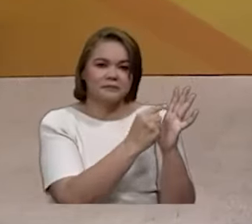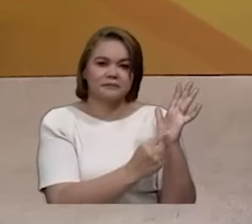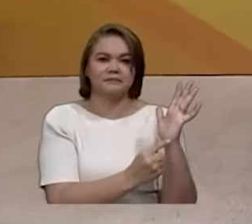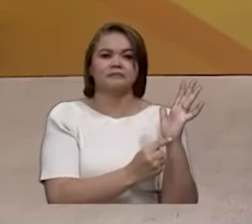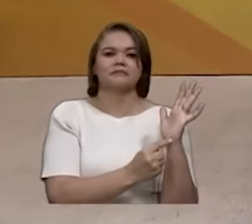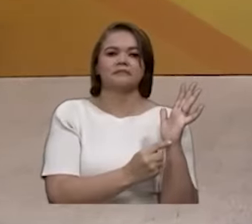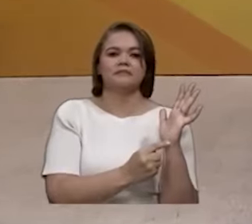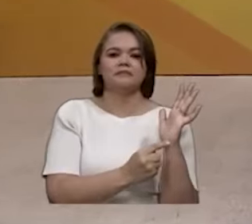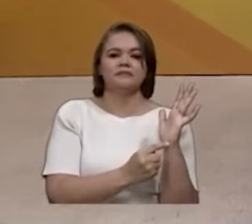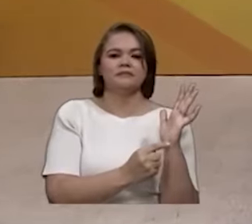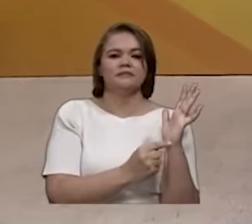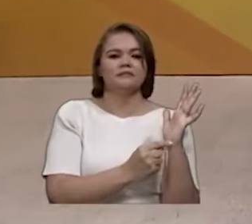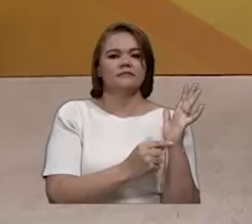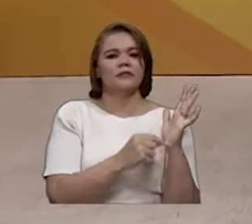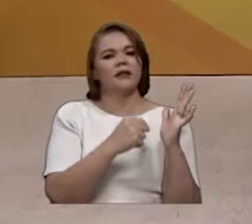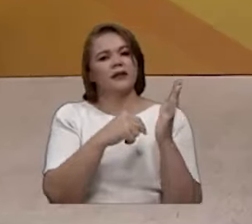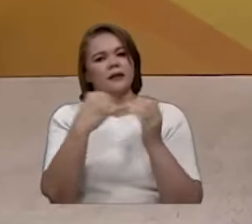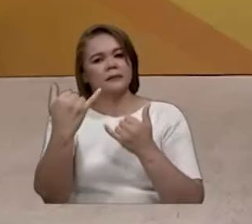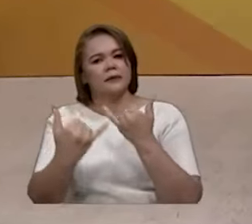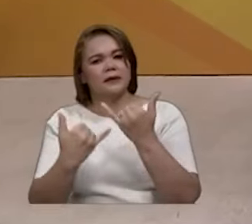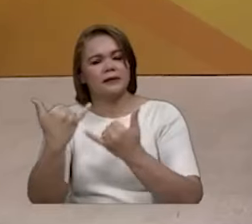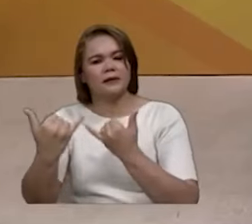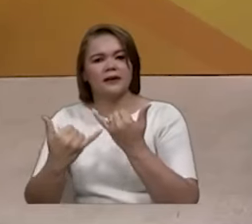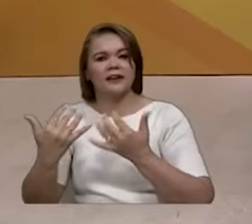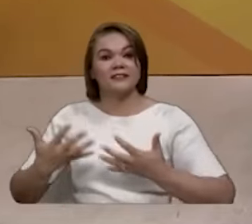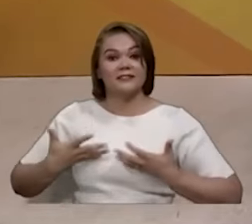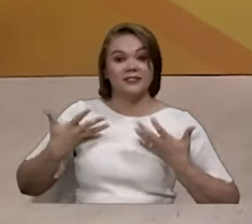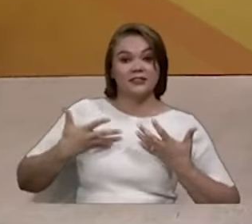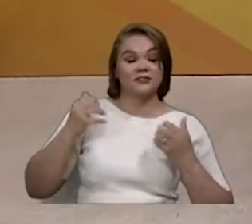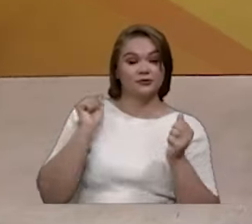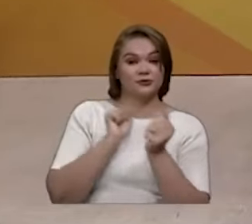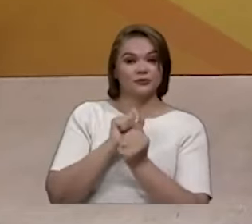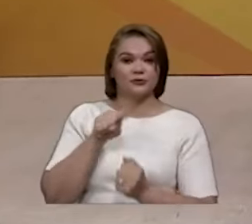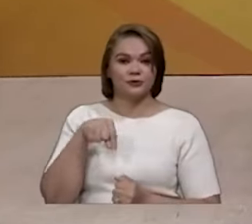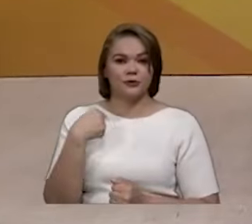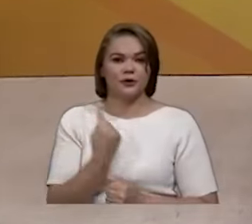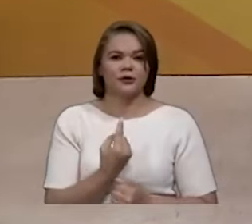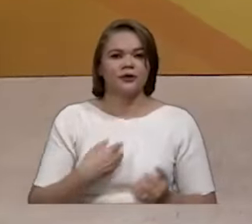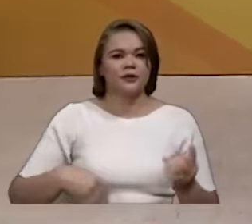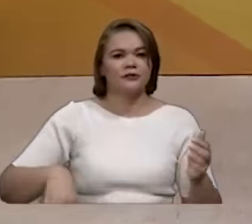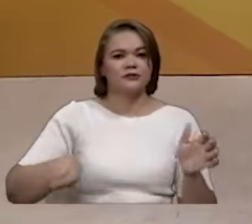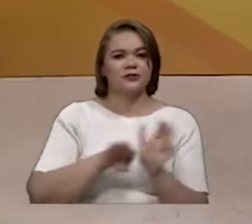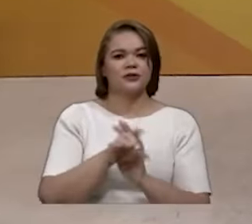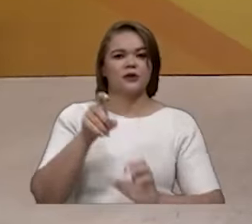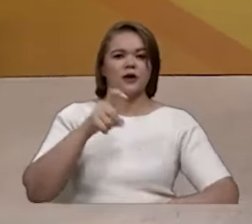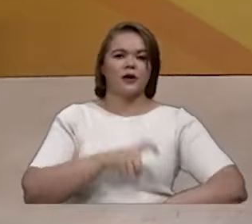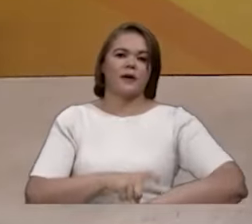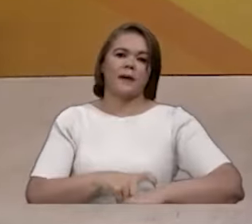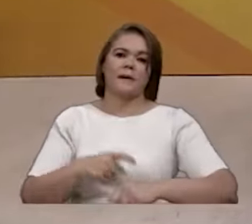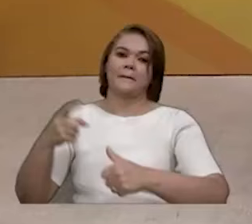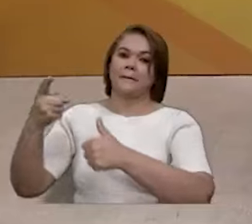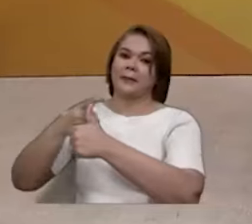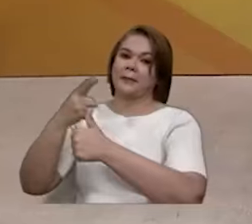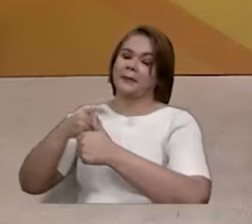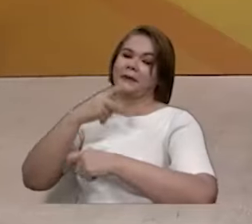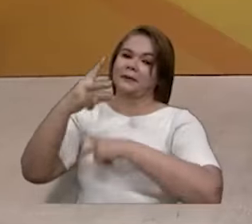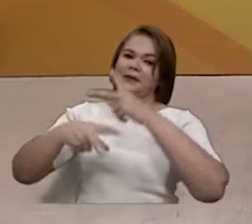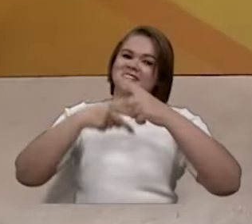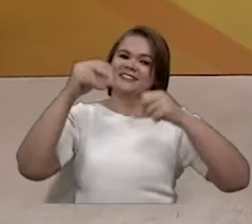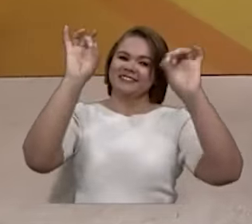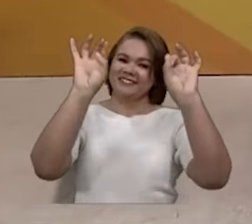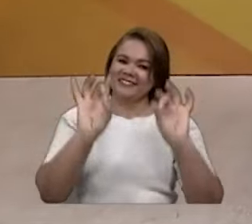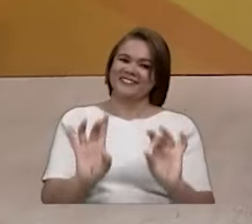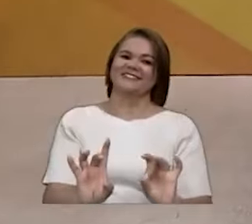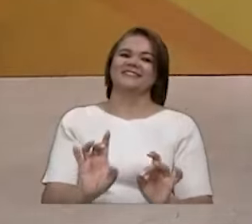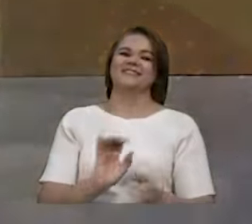né? Anotando, brincando, se divertindo junto com a gente. Então chegou a hora do nosso primeiro prêmio